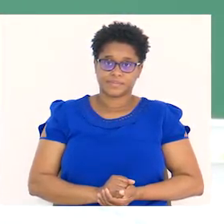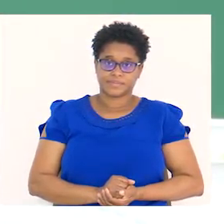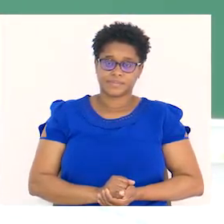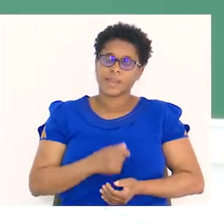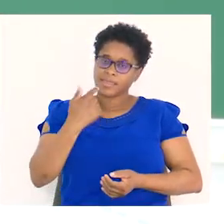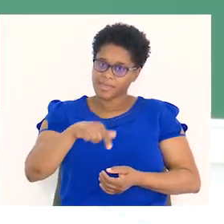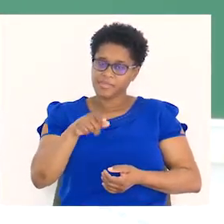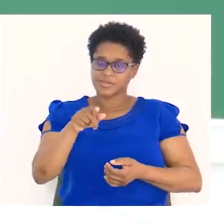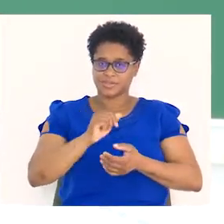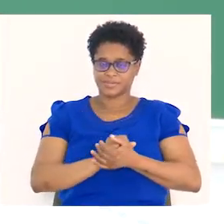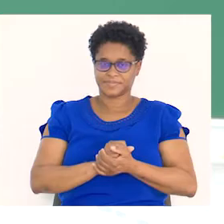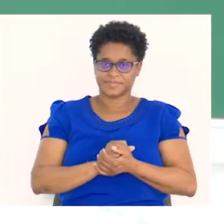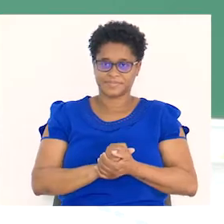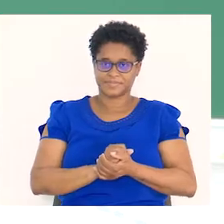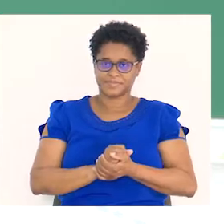Temos